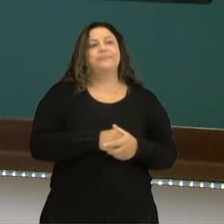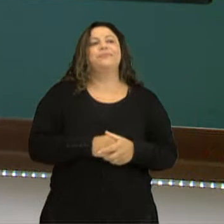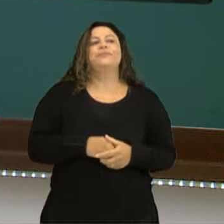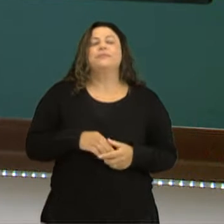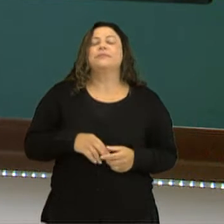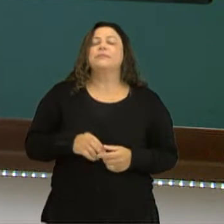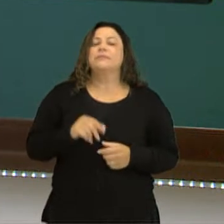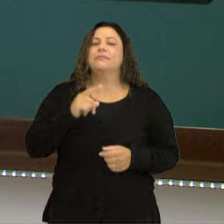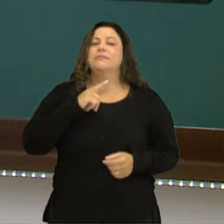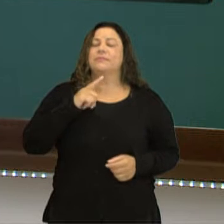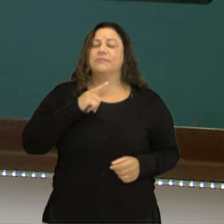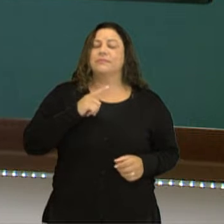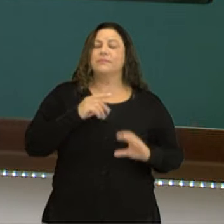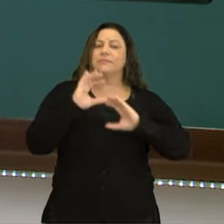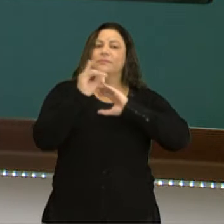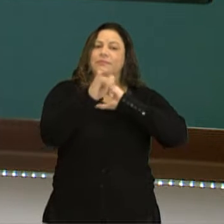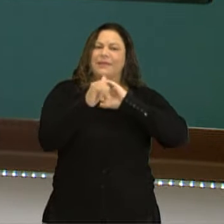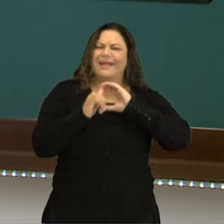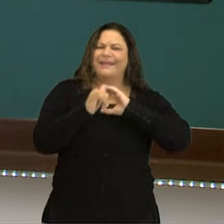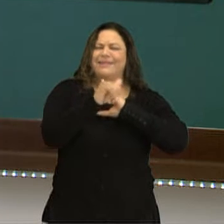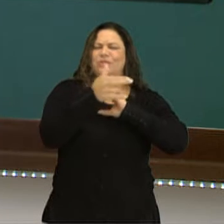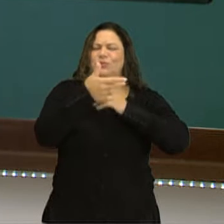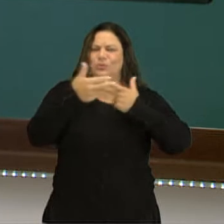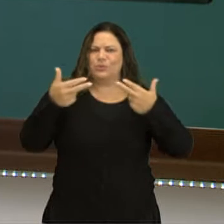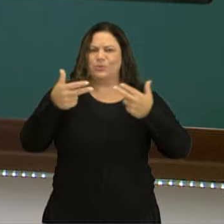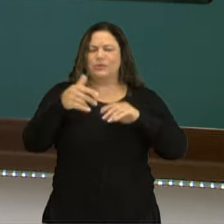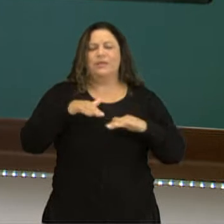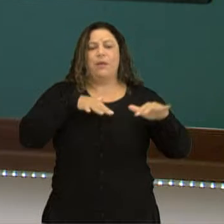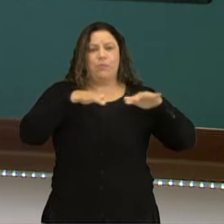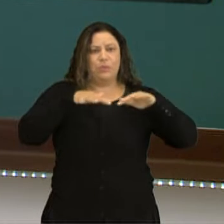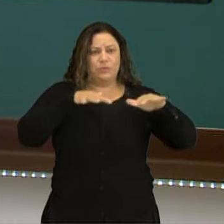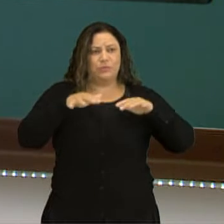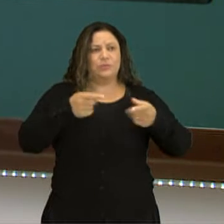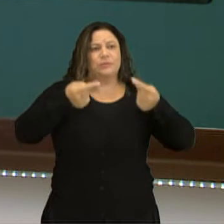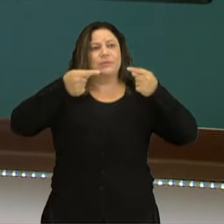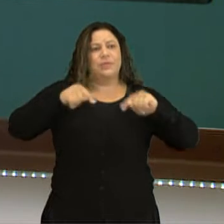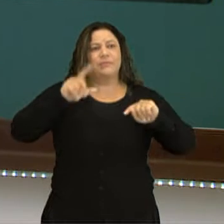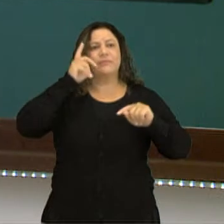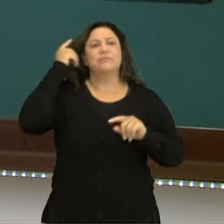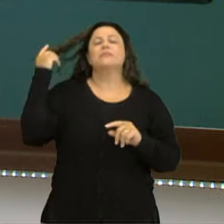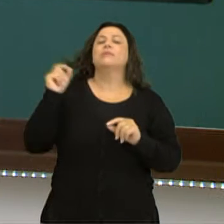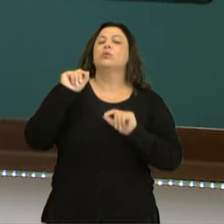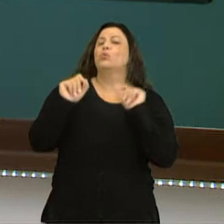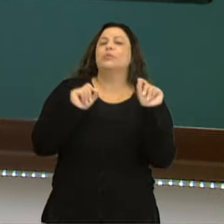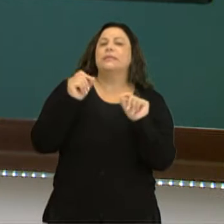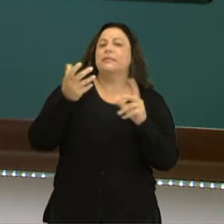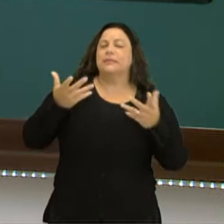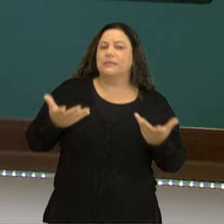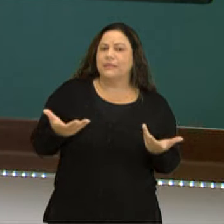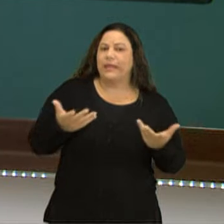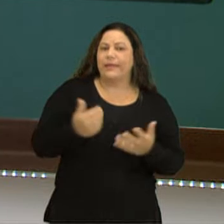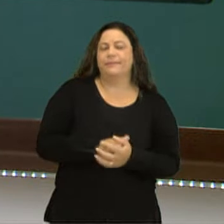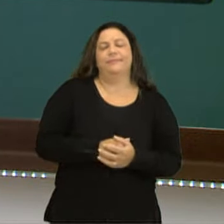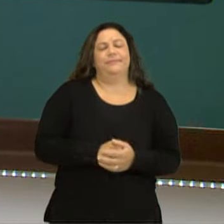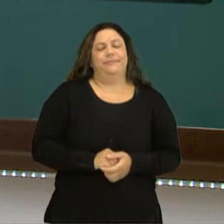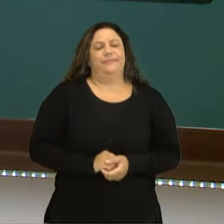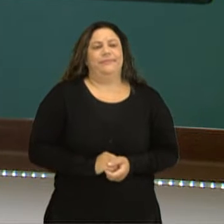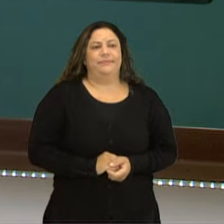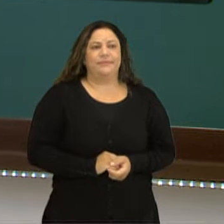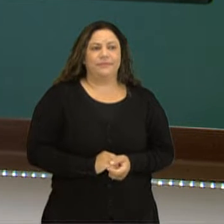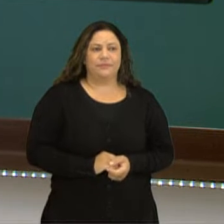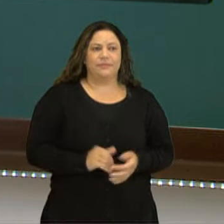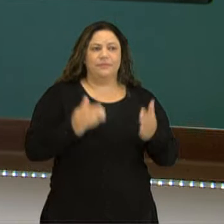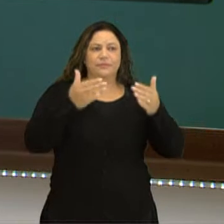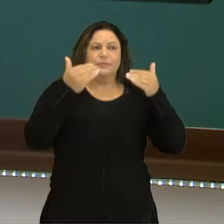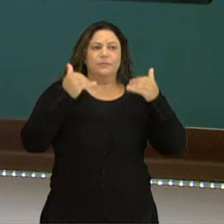movimento. Indica agitação térmica. É a energia térmica do corpo ou sistema.